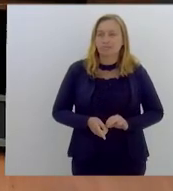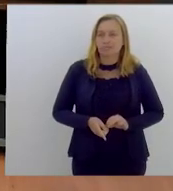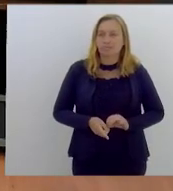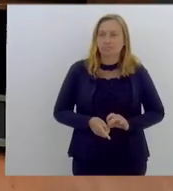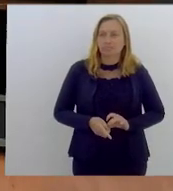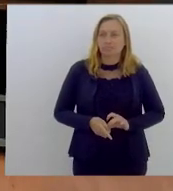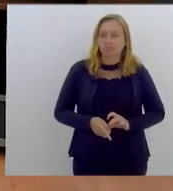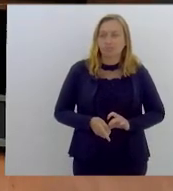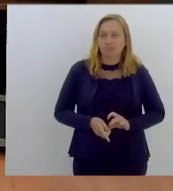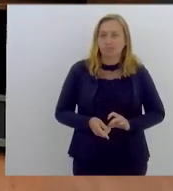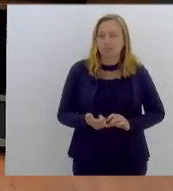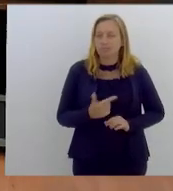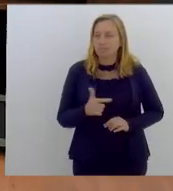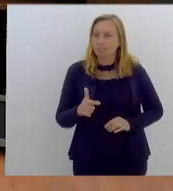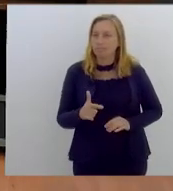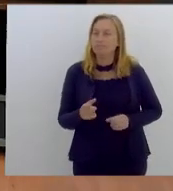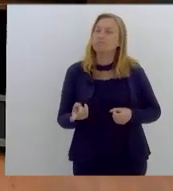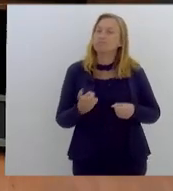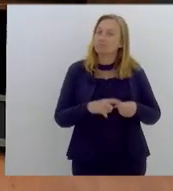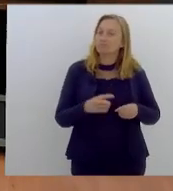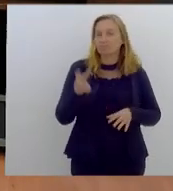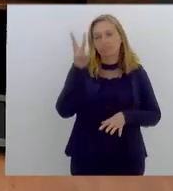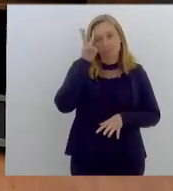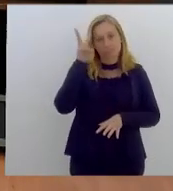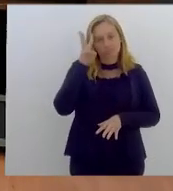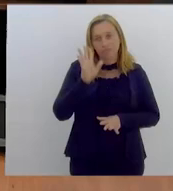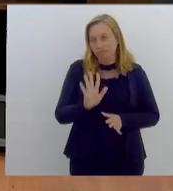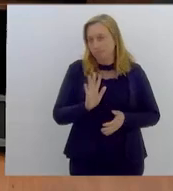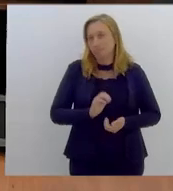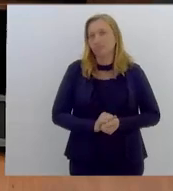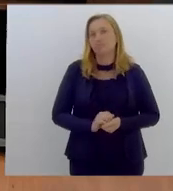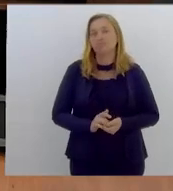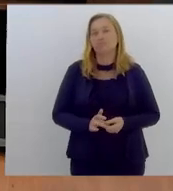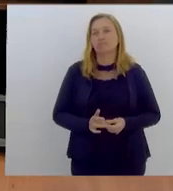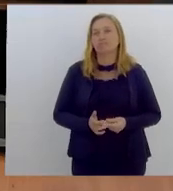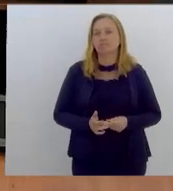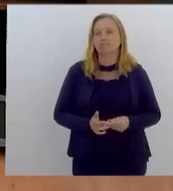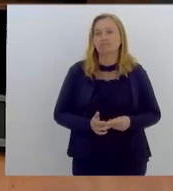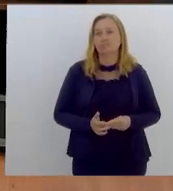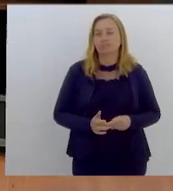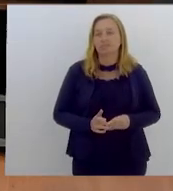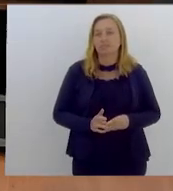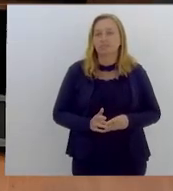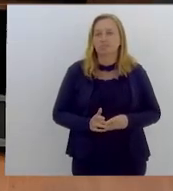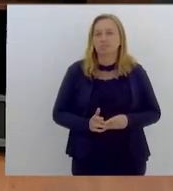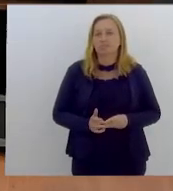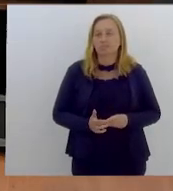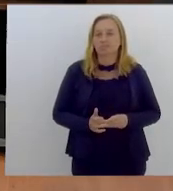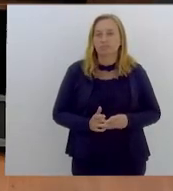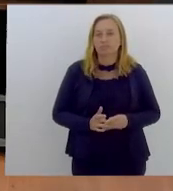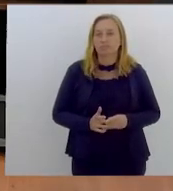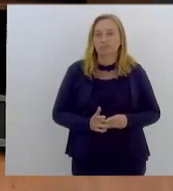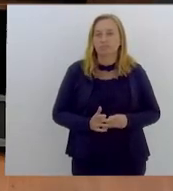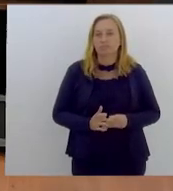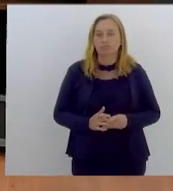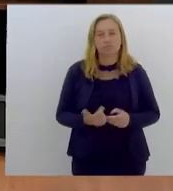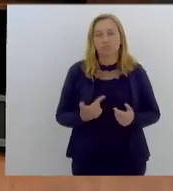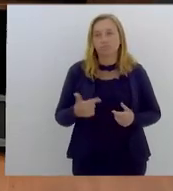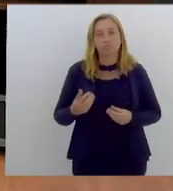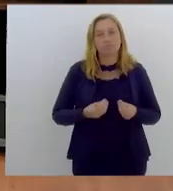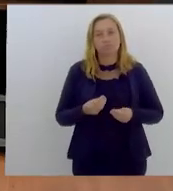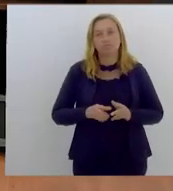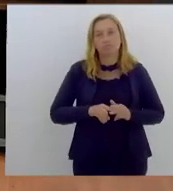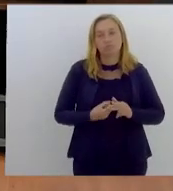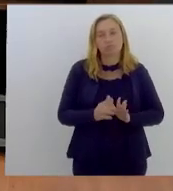Se não tiver jeito, a gente volta terça-feira, não tem jeito. Entendeu? Porque não dá para modificar o